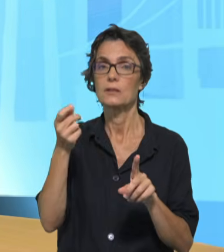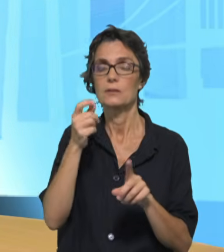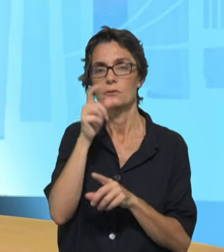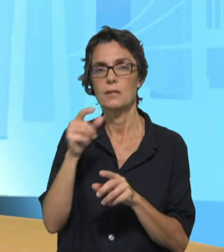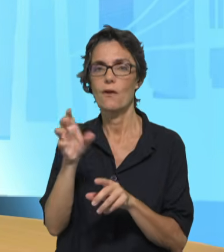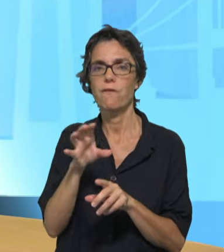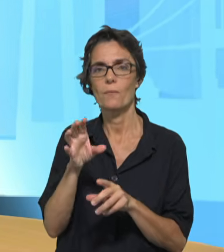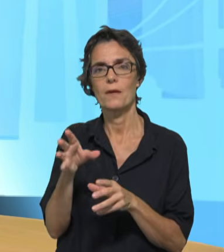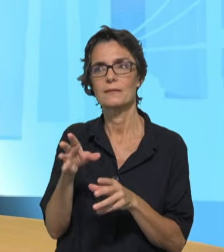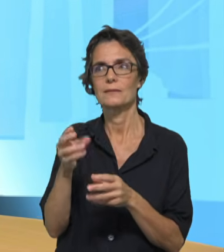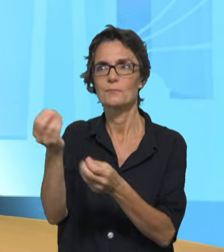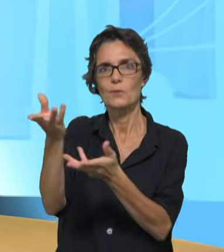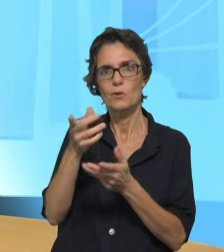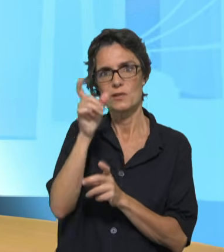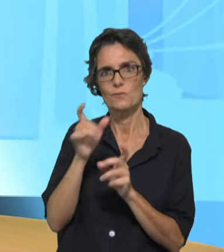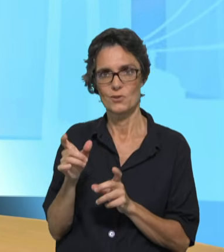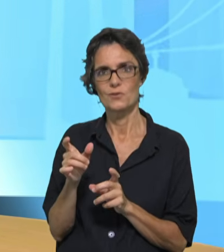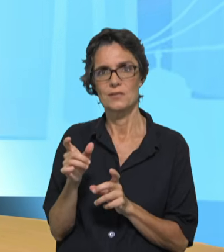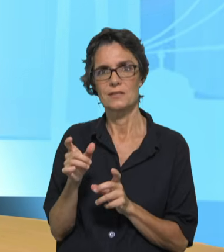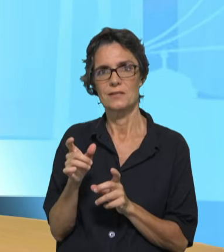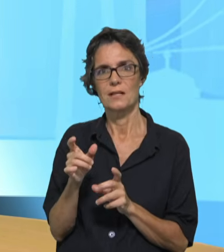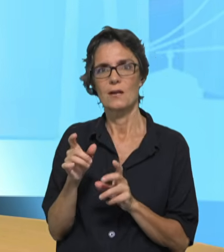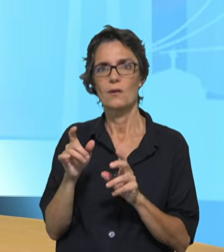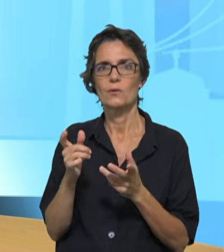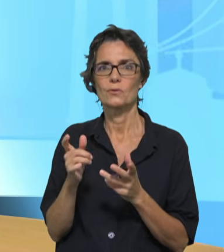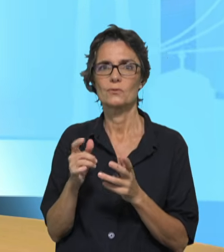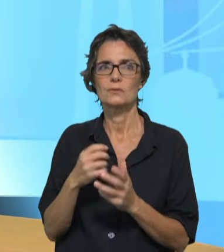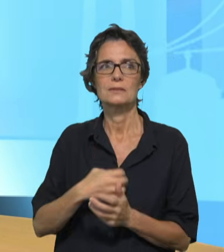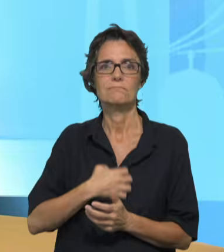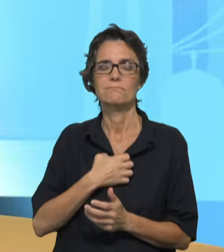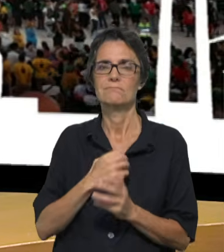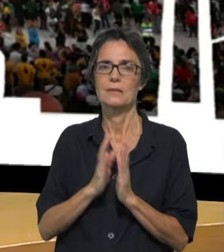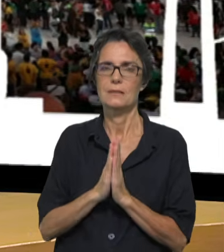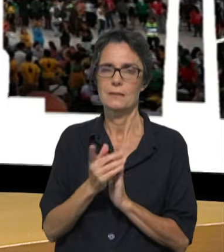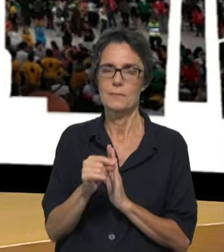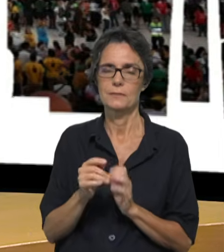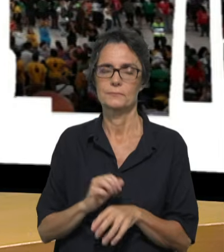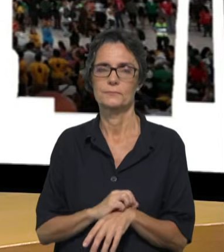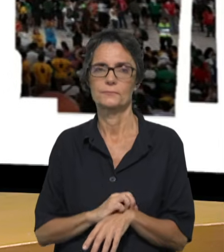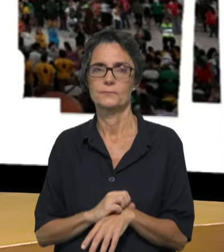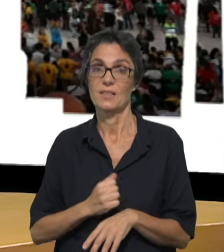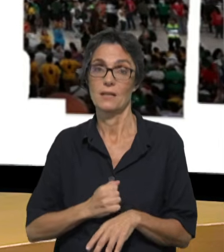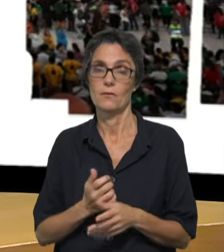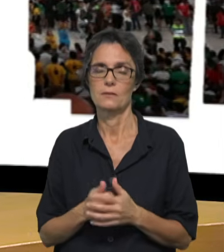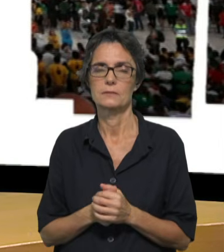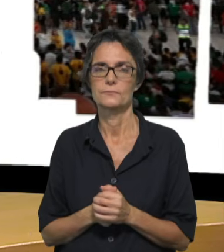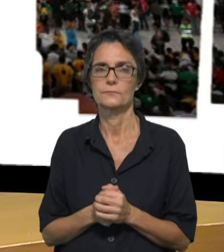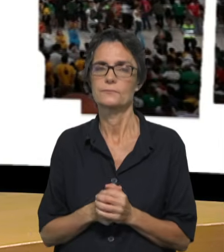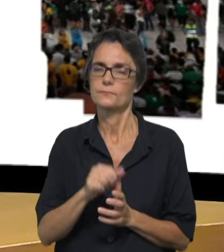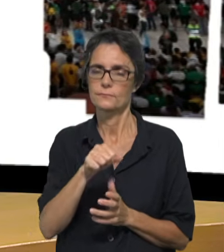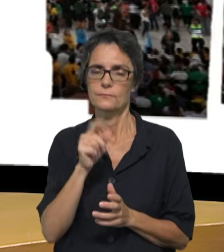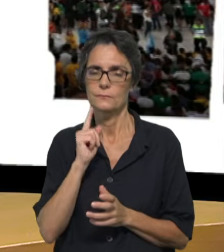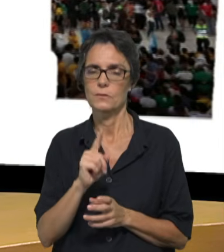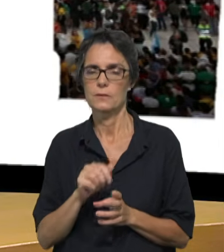Católica. Sim. Nomeadamente, sejam, enfim, templos, igrejas, etc. Exatamente. É importante que não se